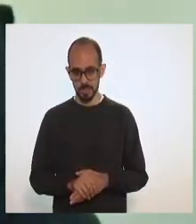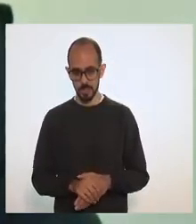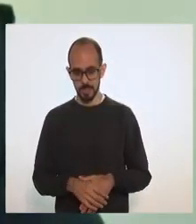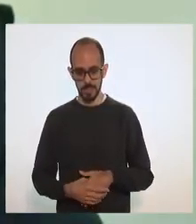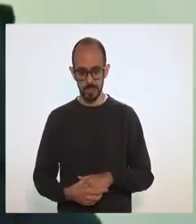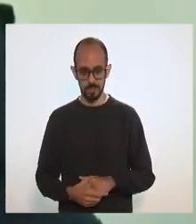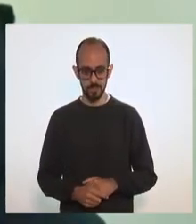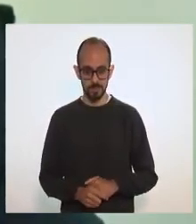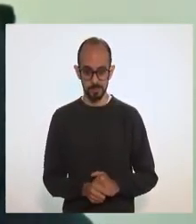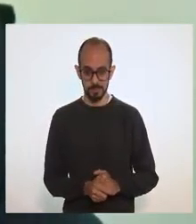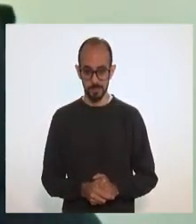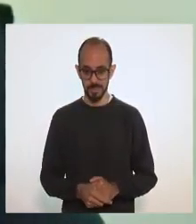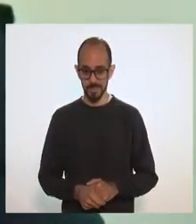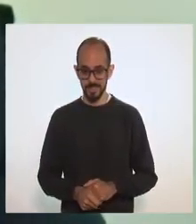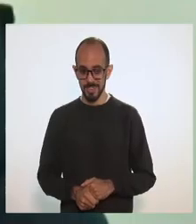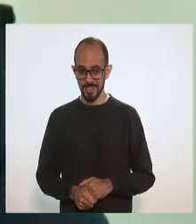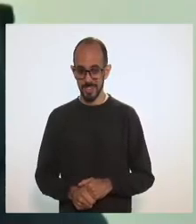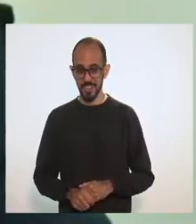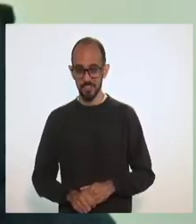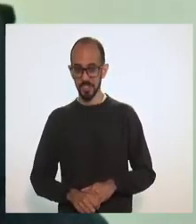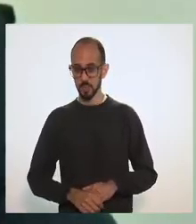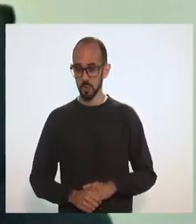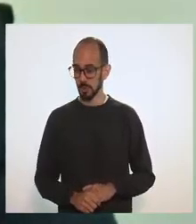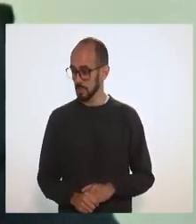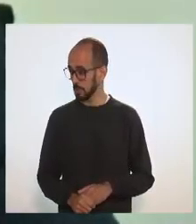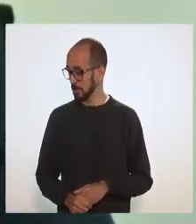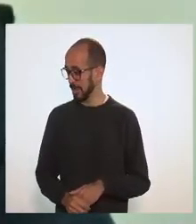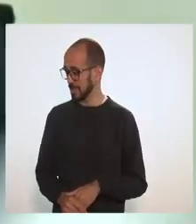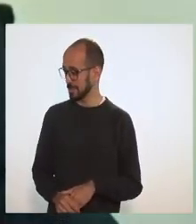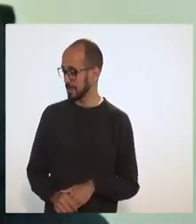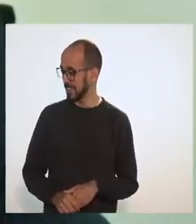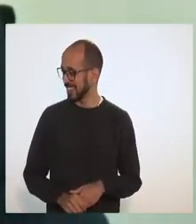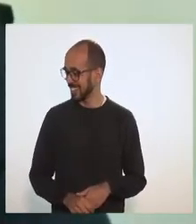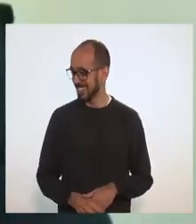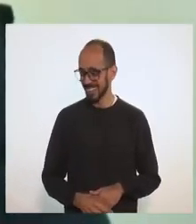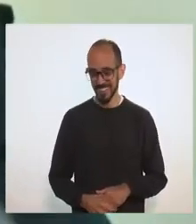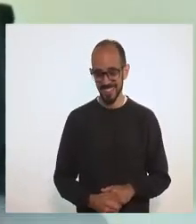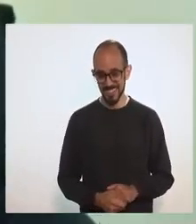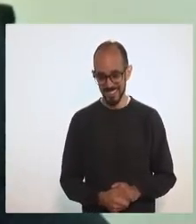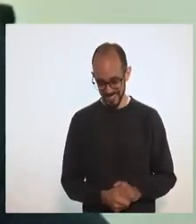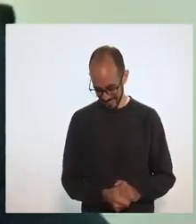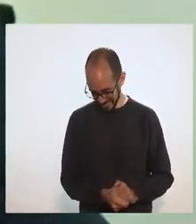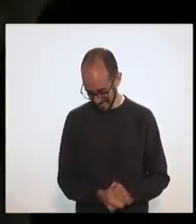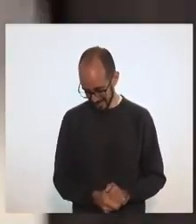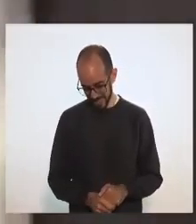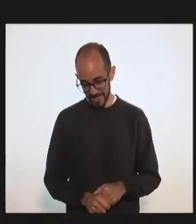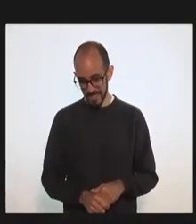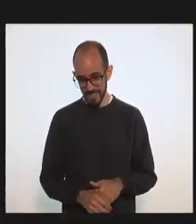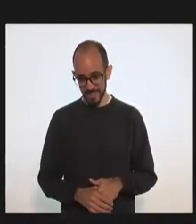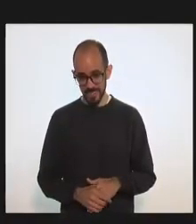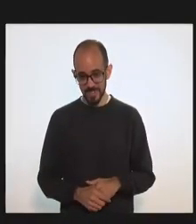1999. Em discussão, em votação, aprovado.